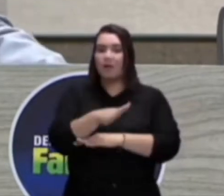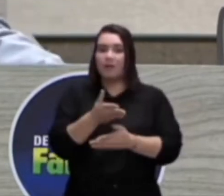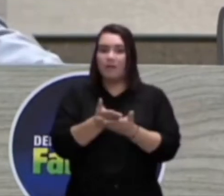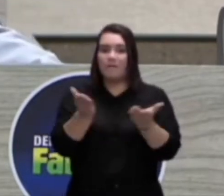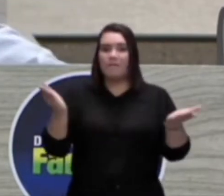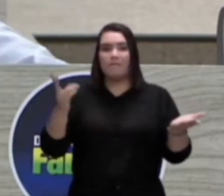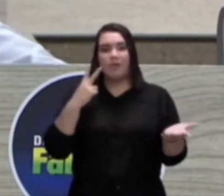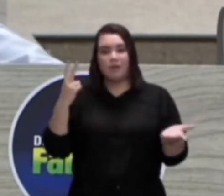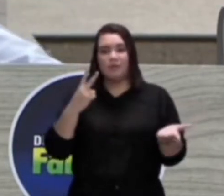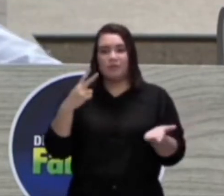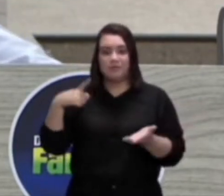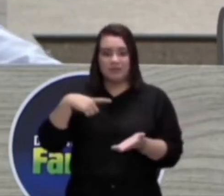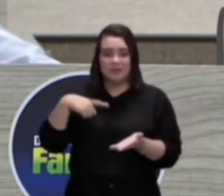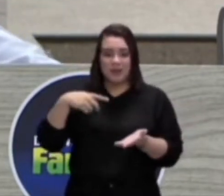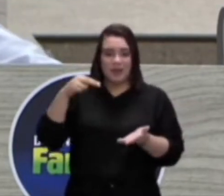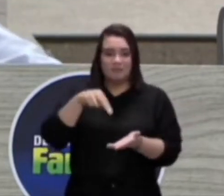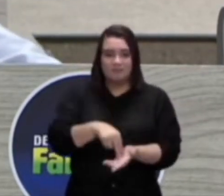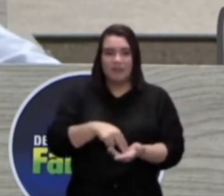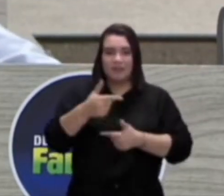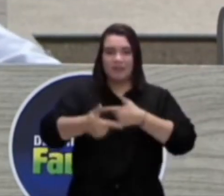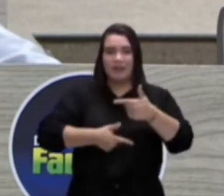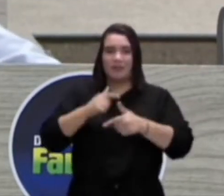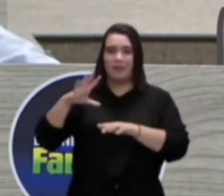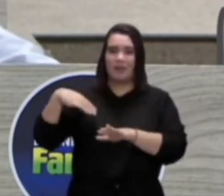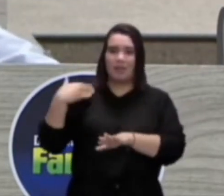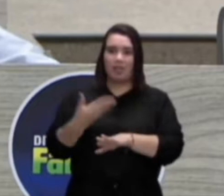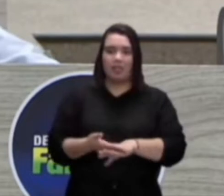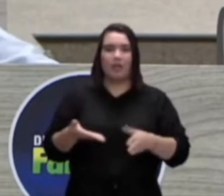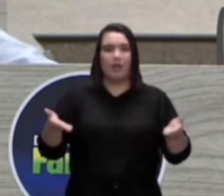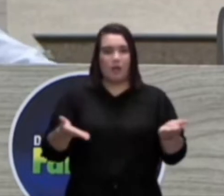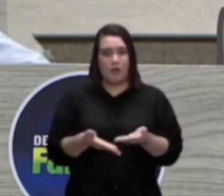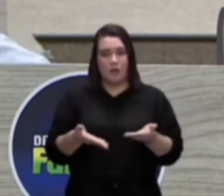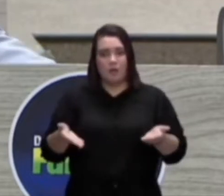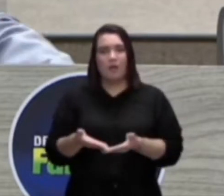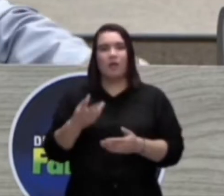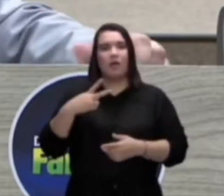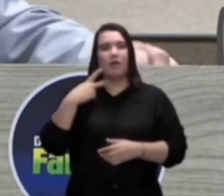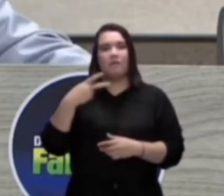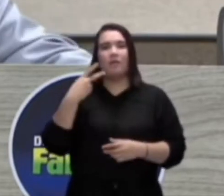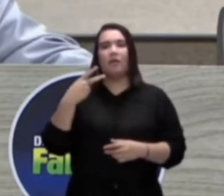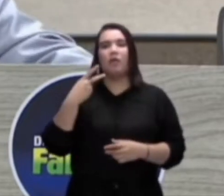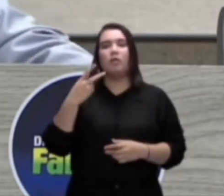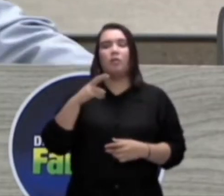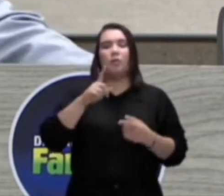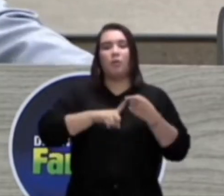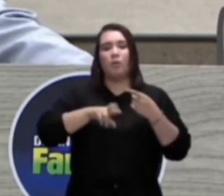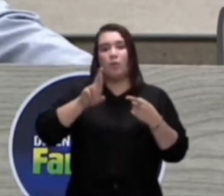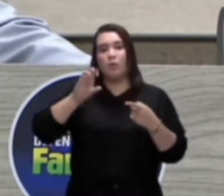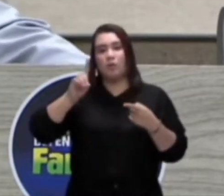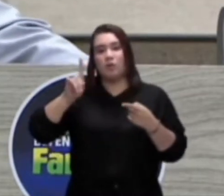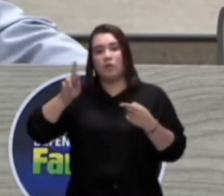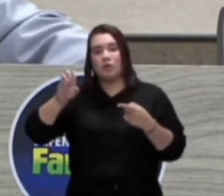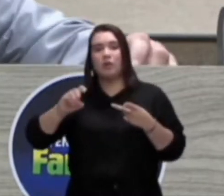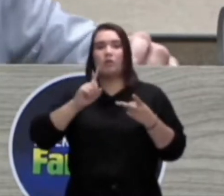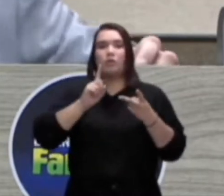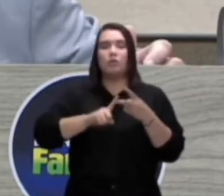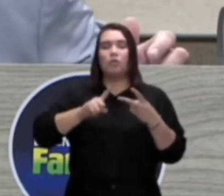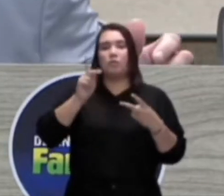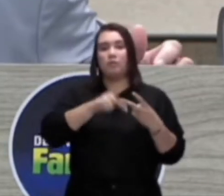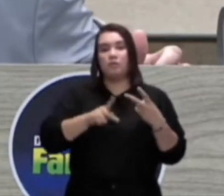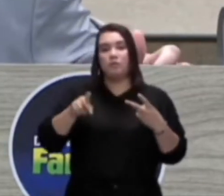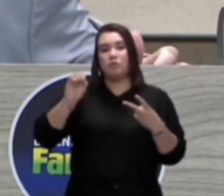que perseveraram e estão até aqui esse horário. Rodrigo Guedes, professor Samuel, Diego Afonso, Caio